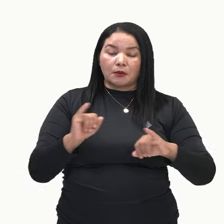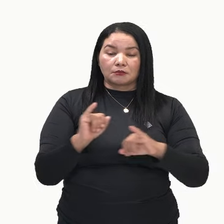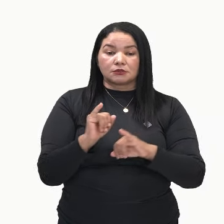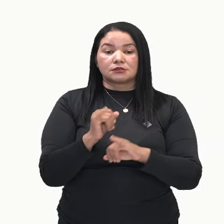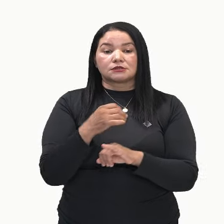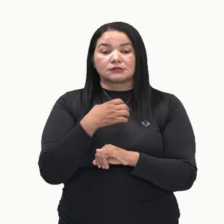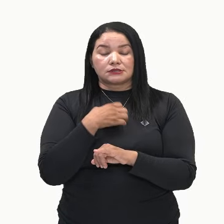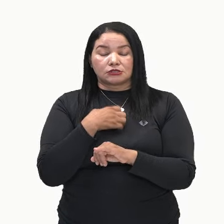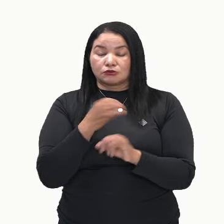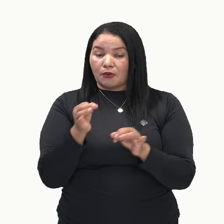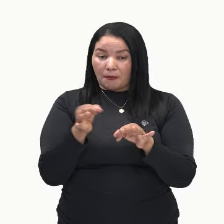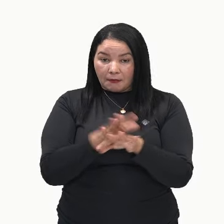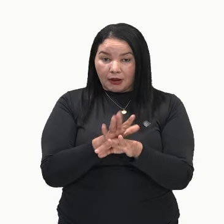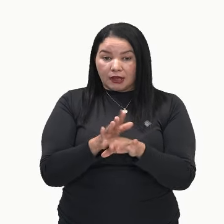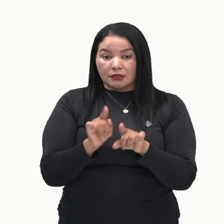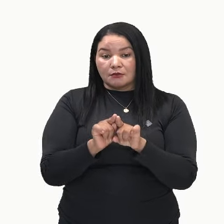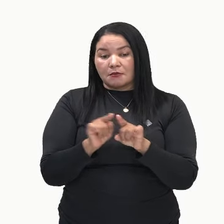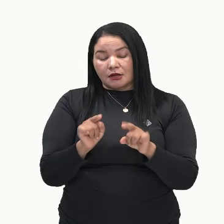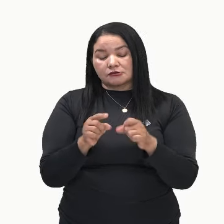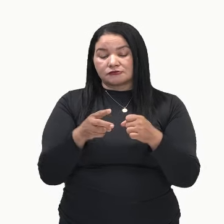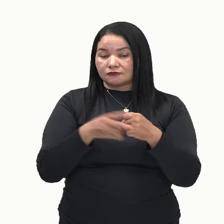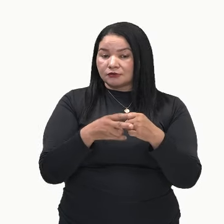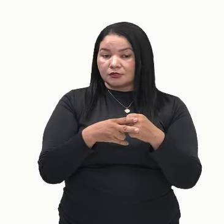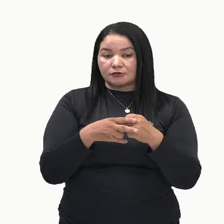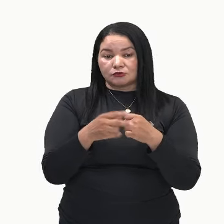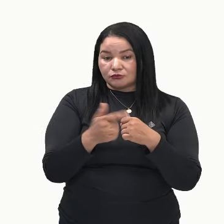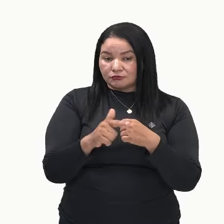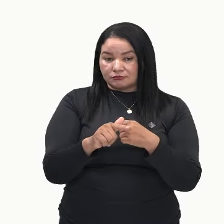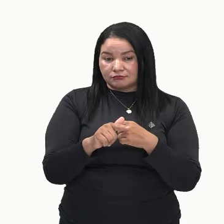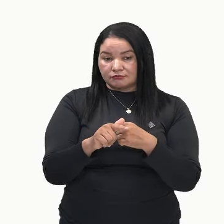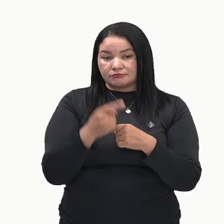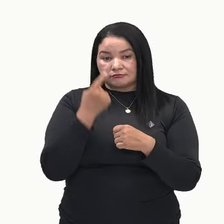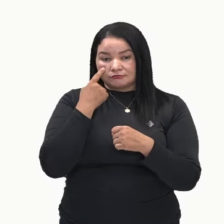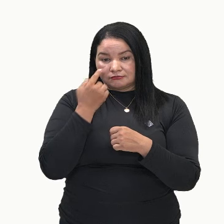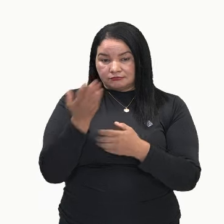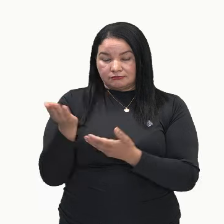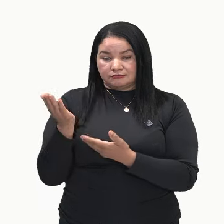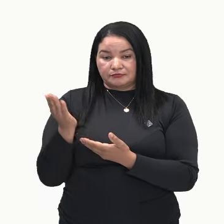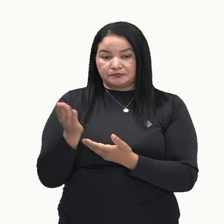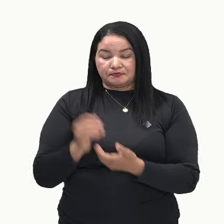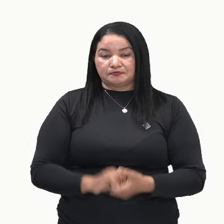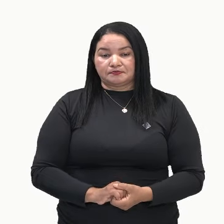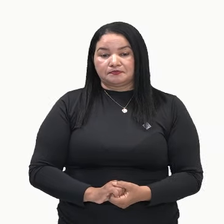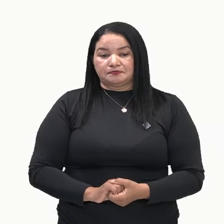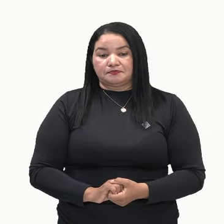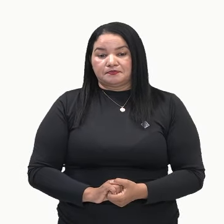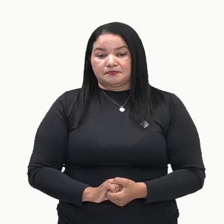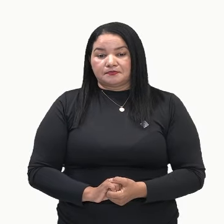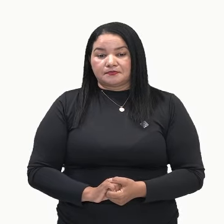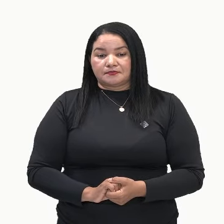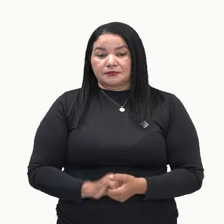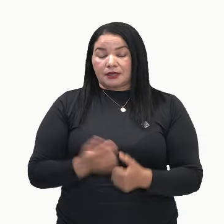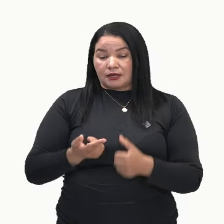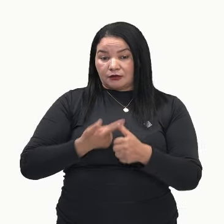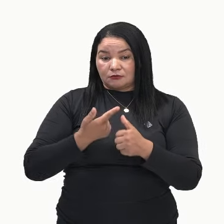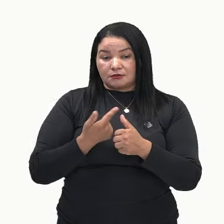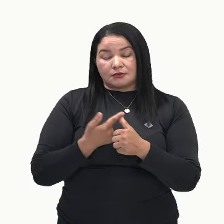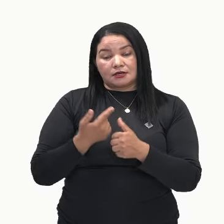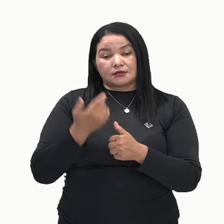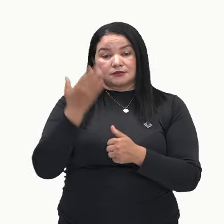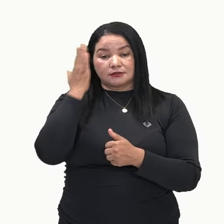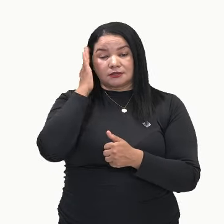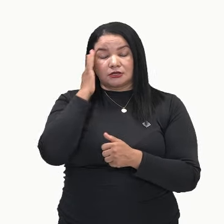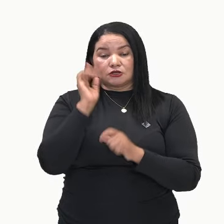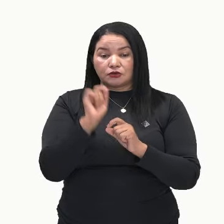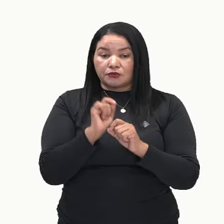sentido completo, sem precisar de um verbo. Aqui na primeira eu sei que eu estou me referindo ao humor